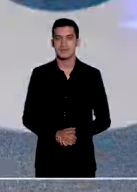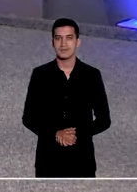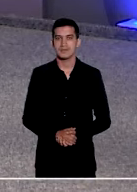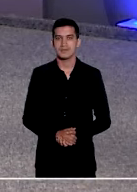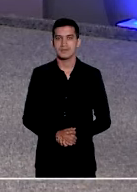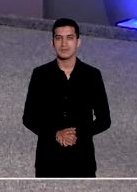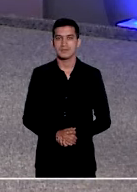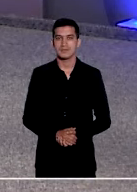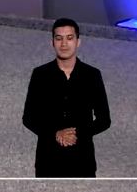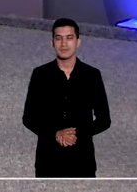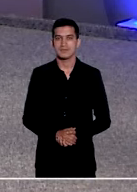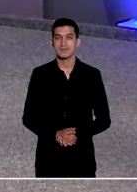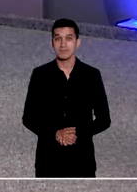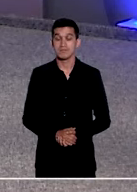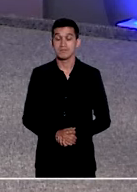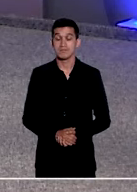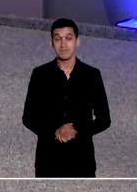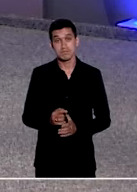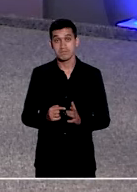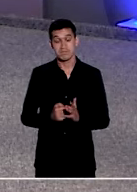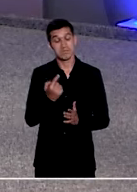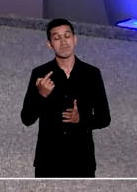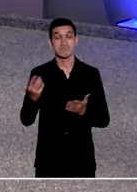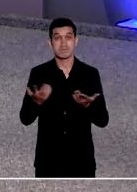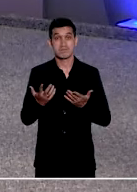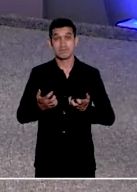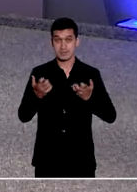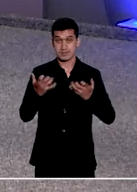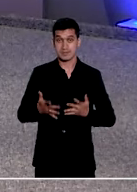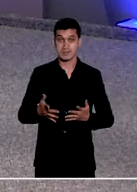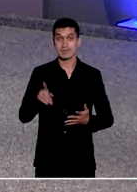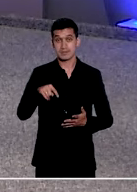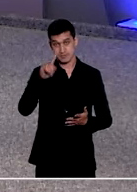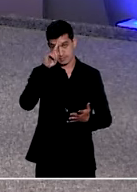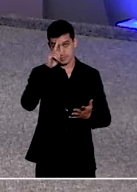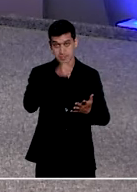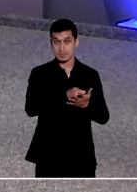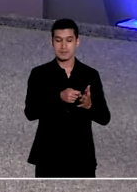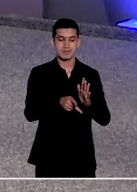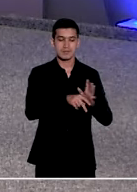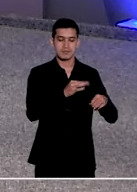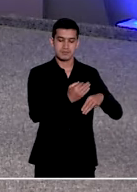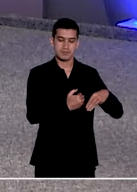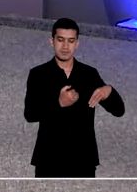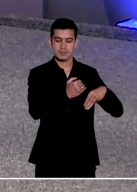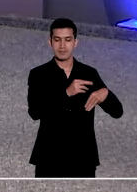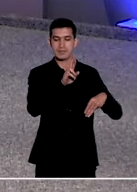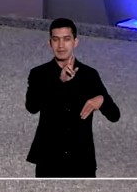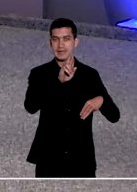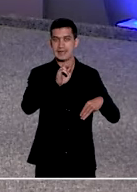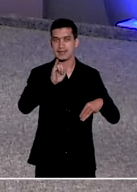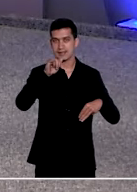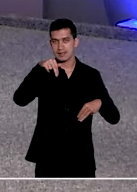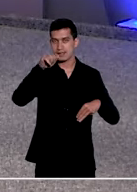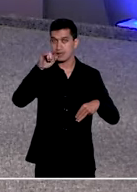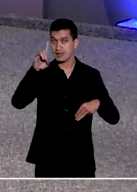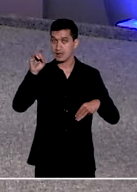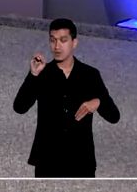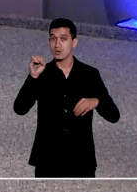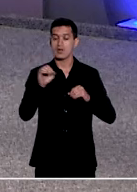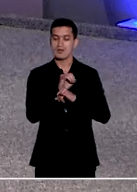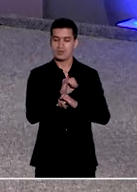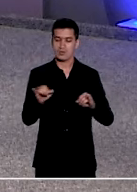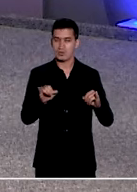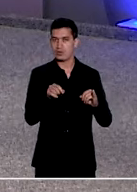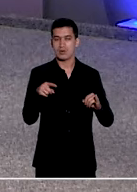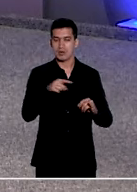agora a primeira notícia de hoje é a decisão do ministro Reinaldo Soares da Fonseca que determinou o trancamento